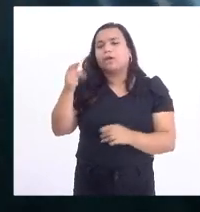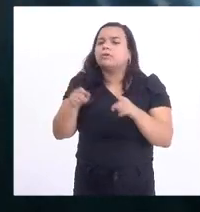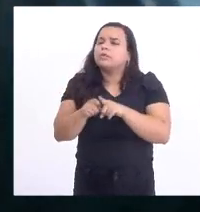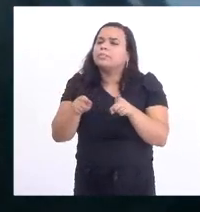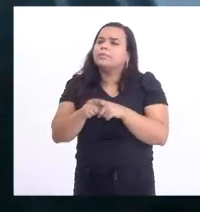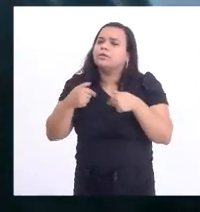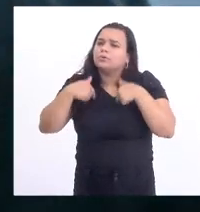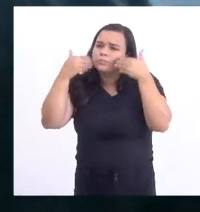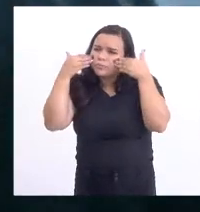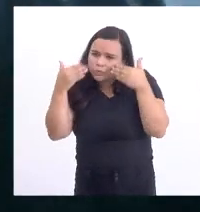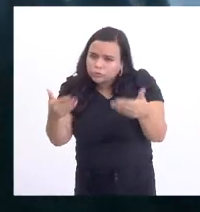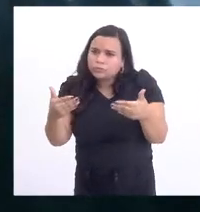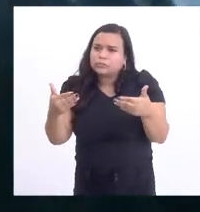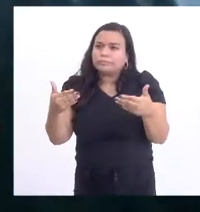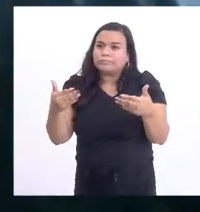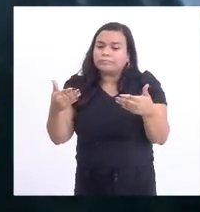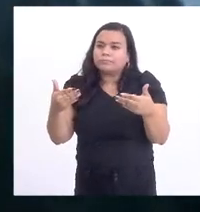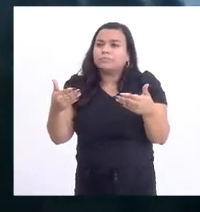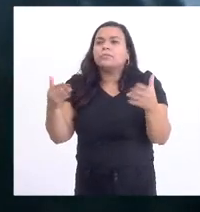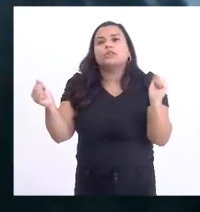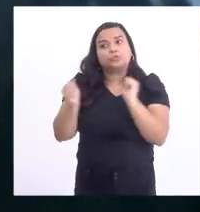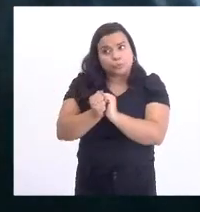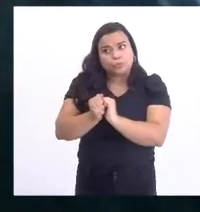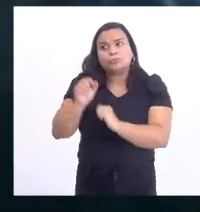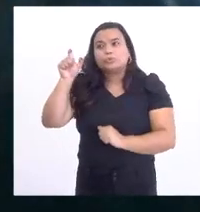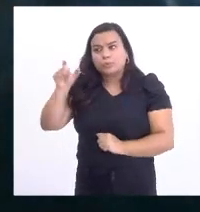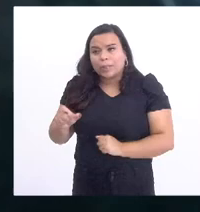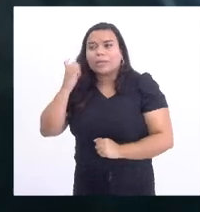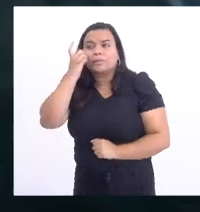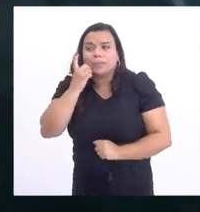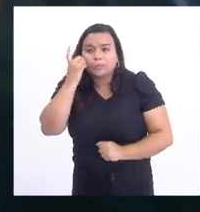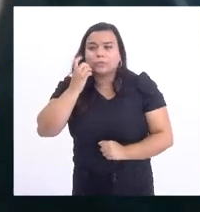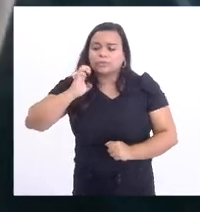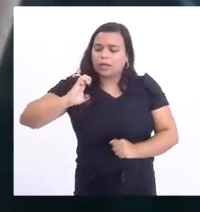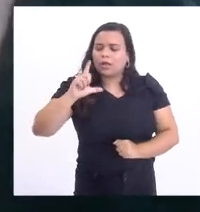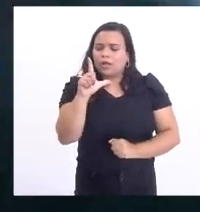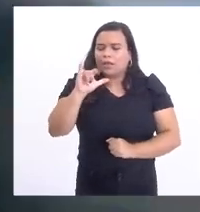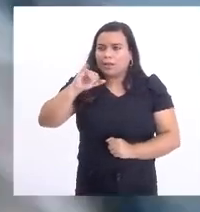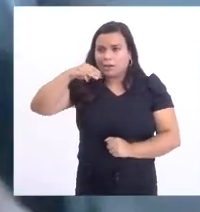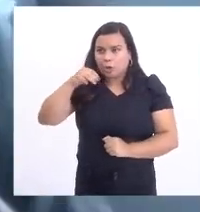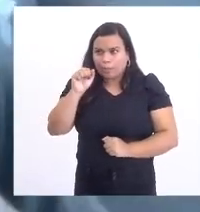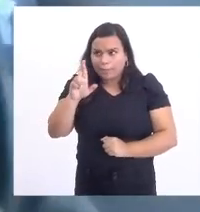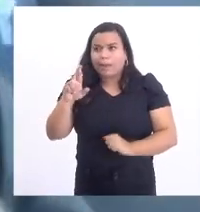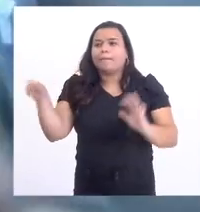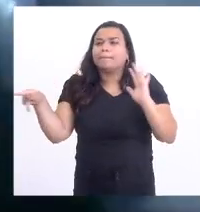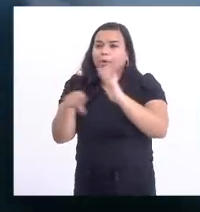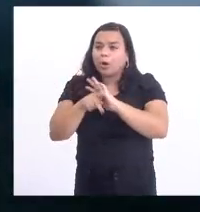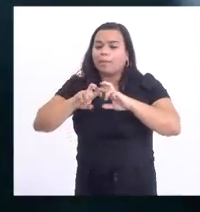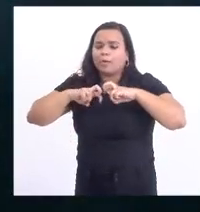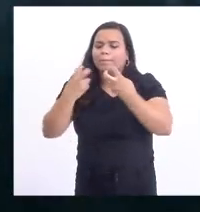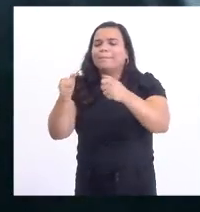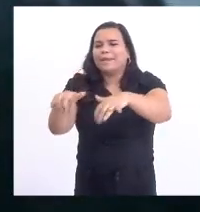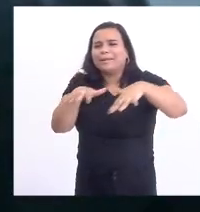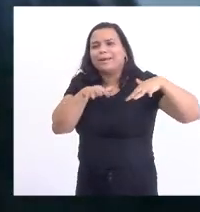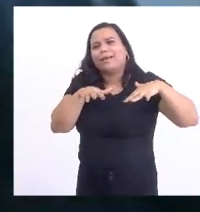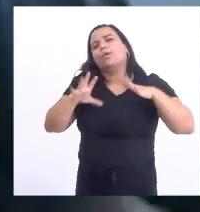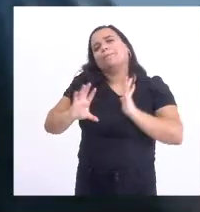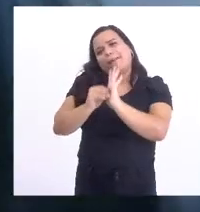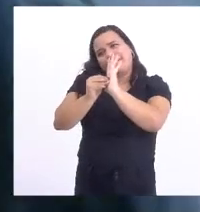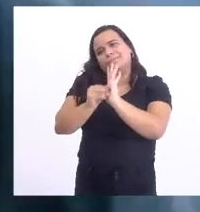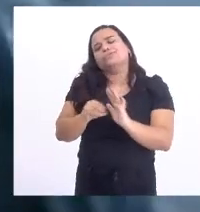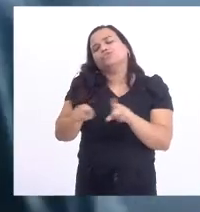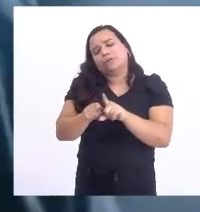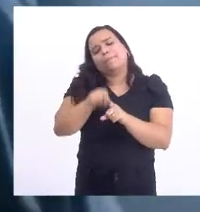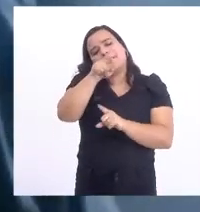também apresentei, junto com o deputado Eliomar, emendas de plenário a esse projeto. Então, era